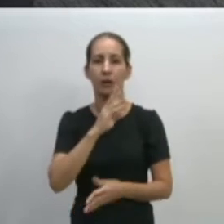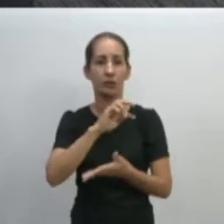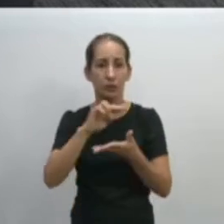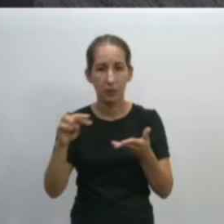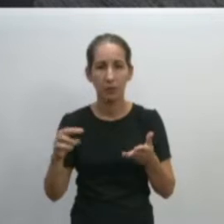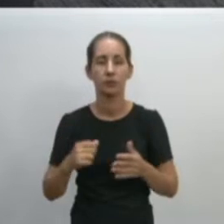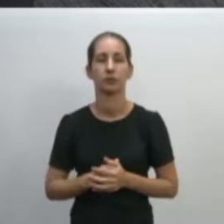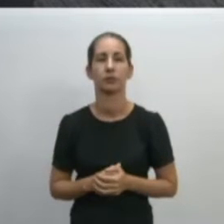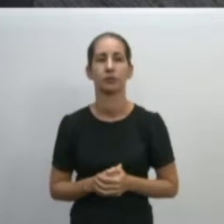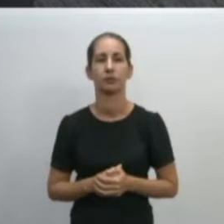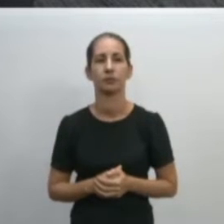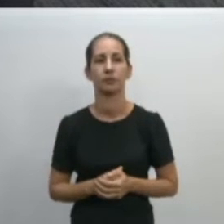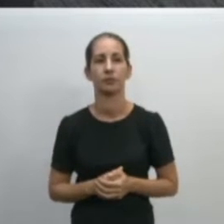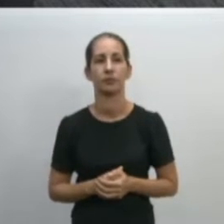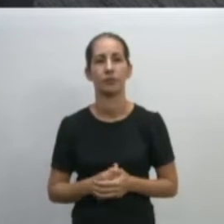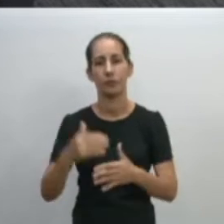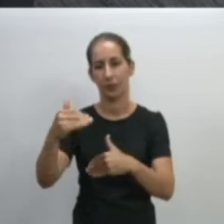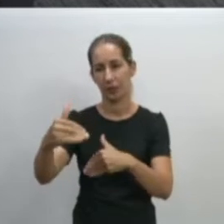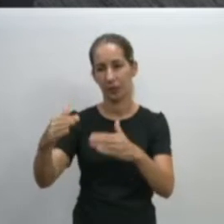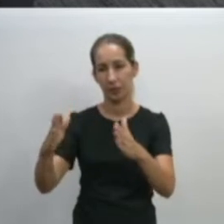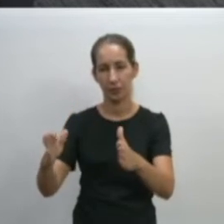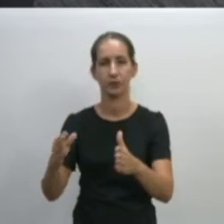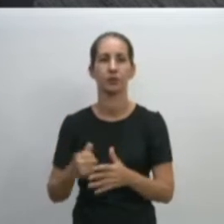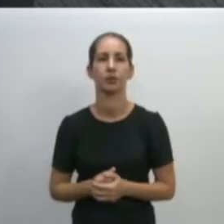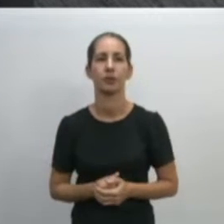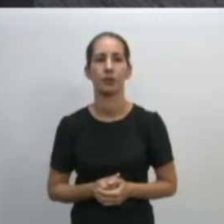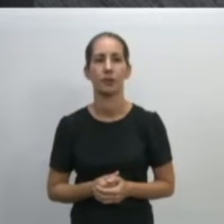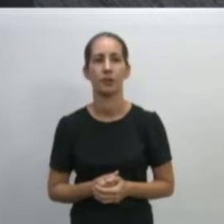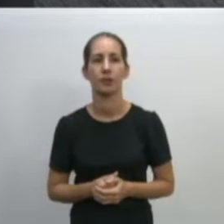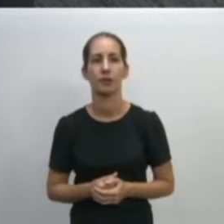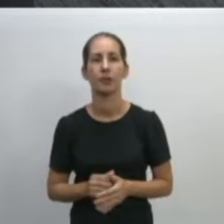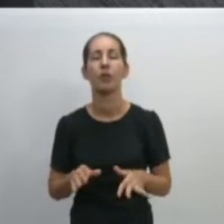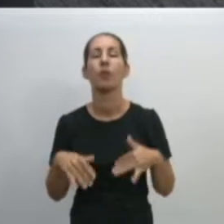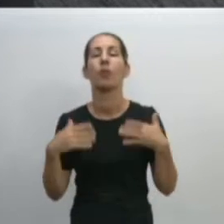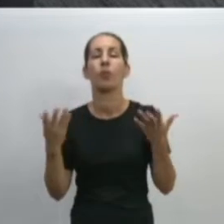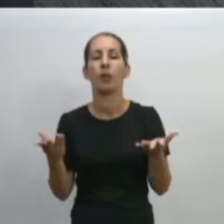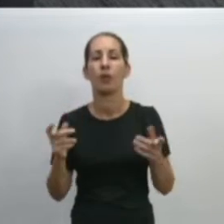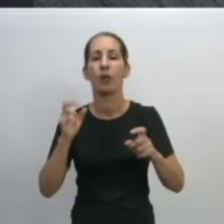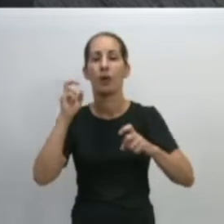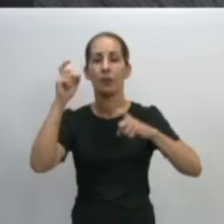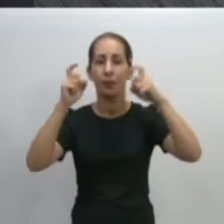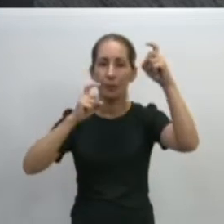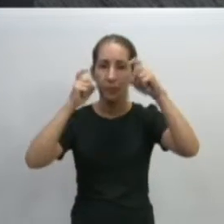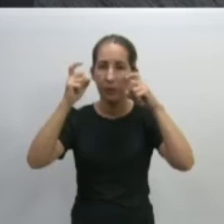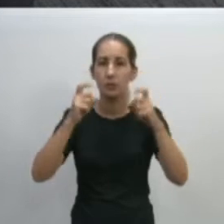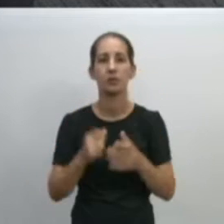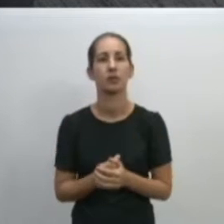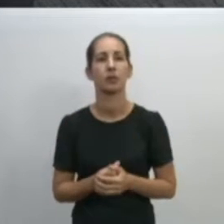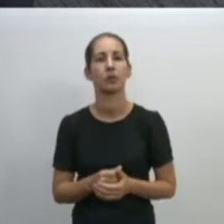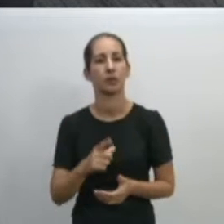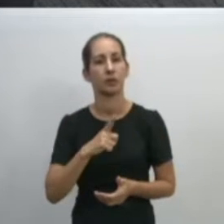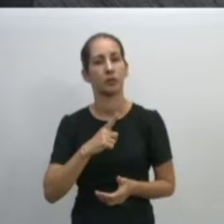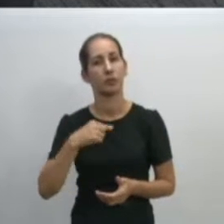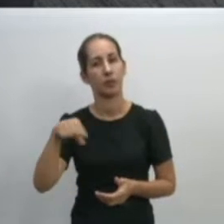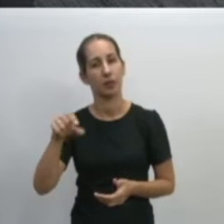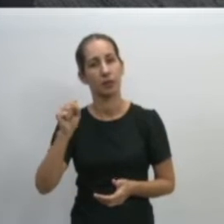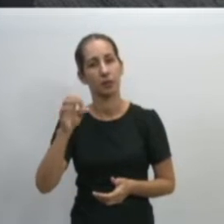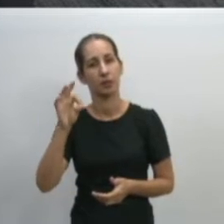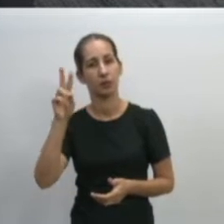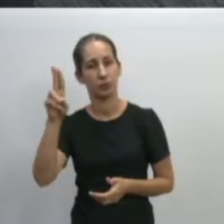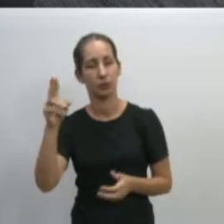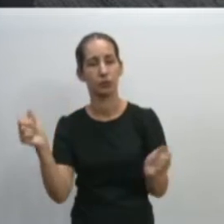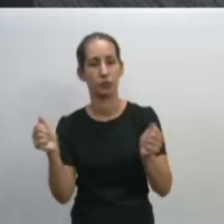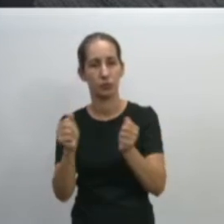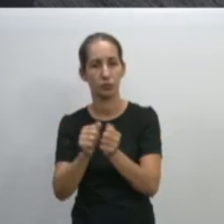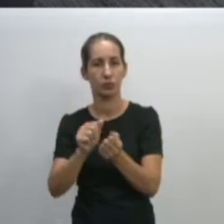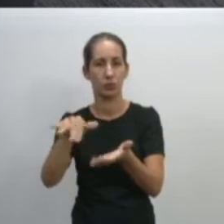similares daquela região. E qual é a nossa preocupação, nós que tivemos lá na STTU,